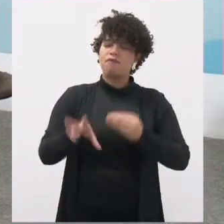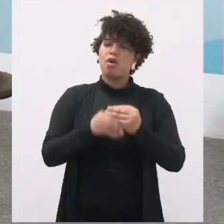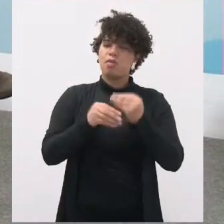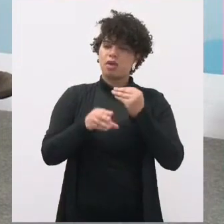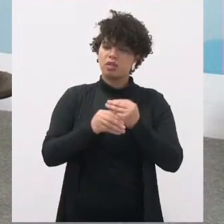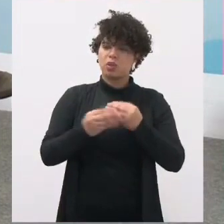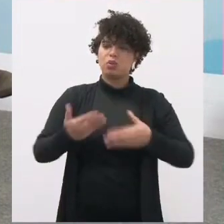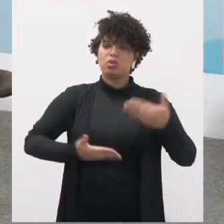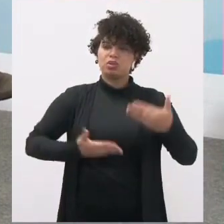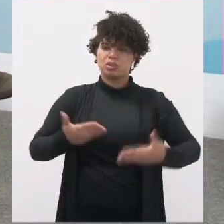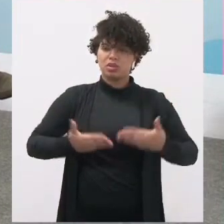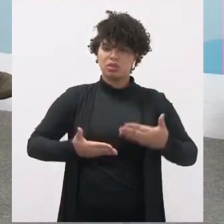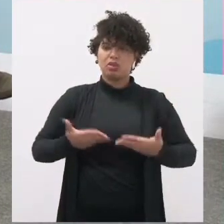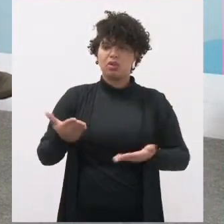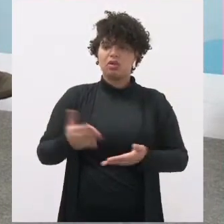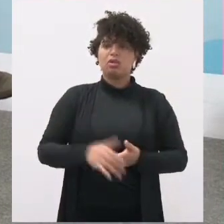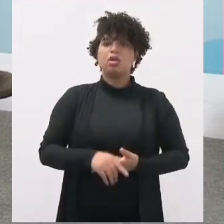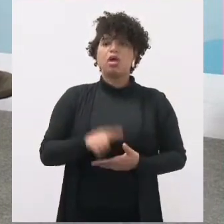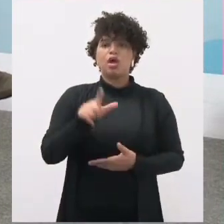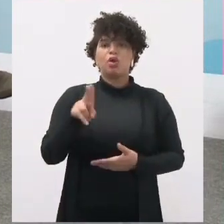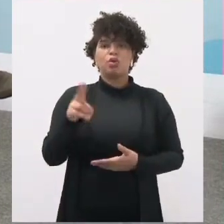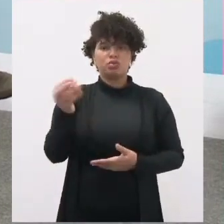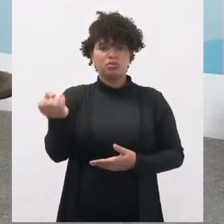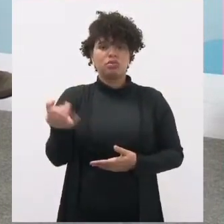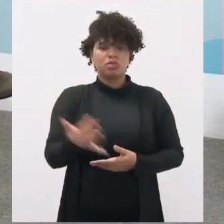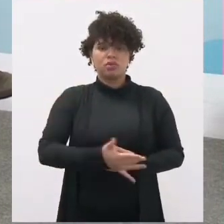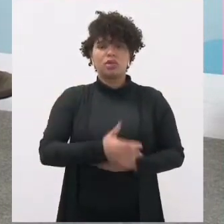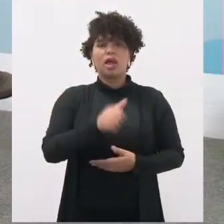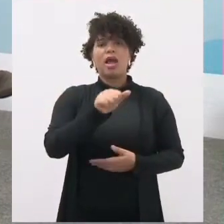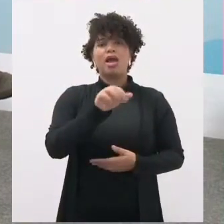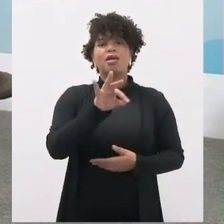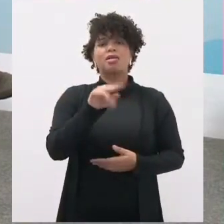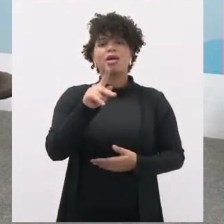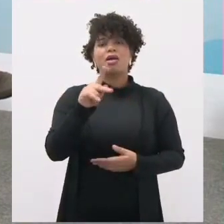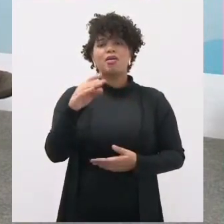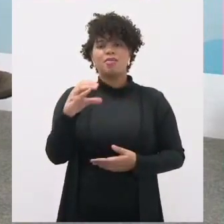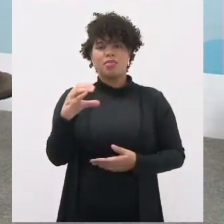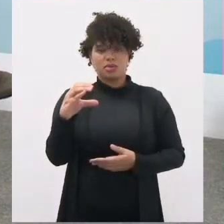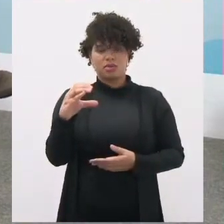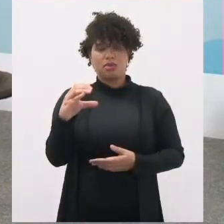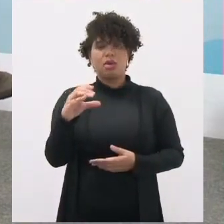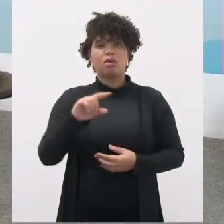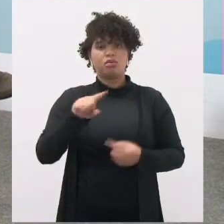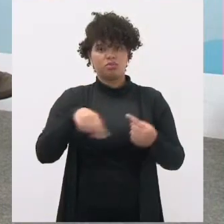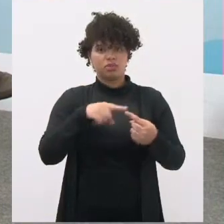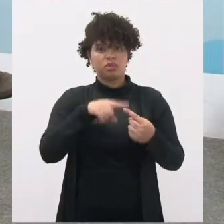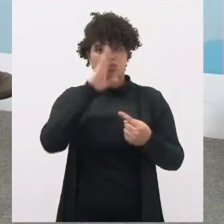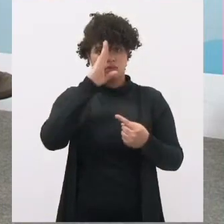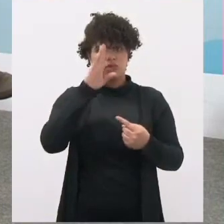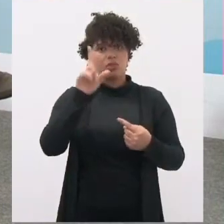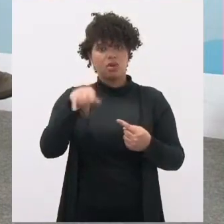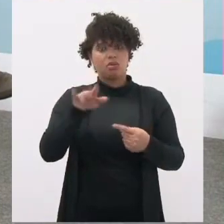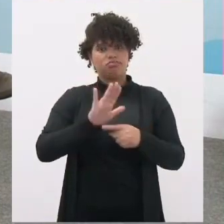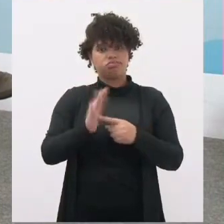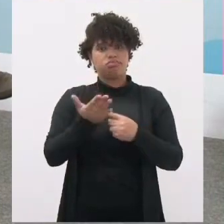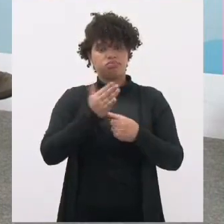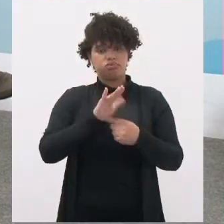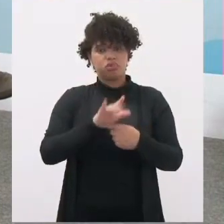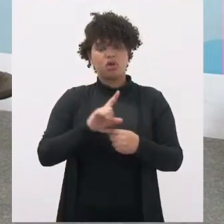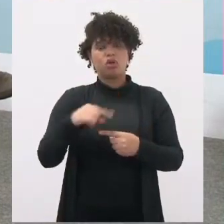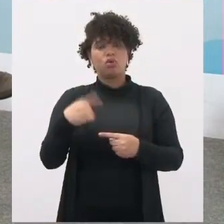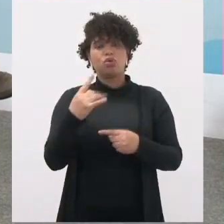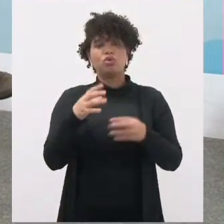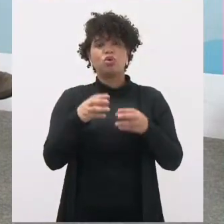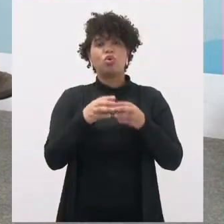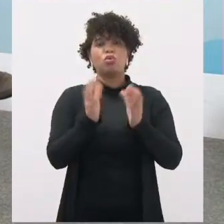tá? A Lu acabou de destacar as ATPCs ela tem essa característica, né? Além de ser um momento coletivo,